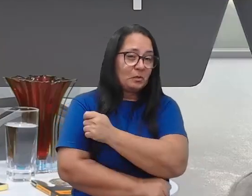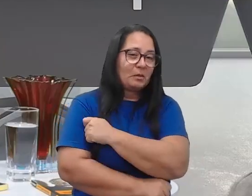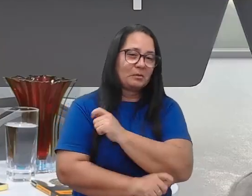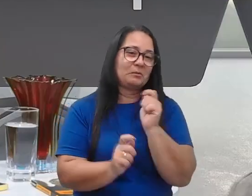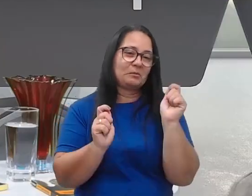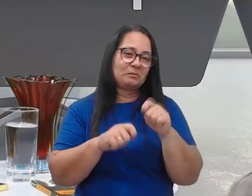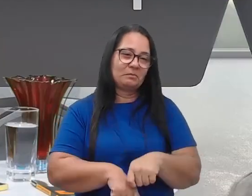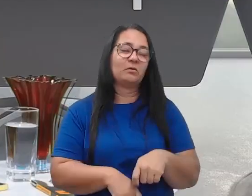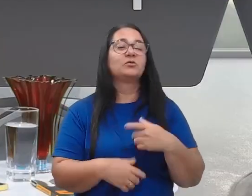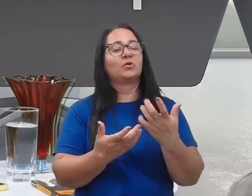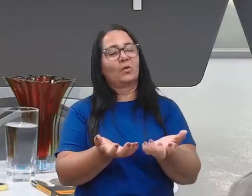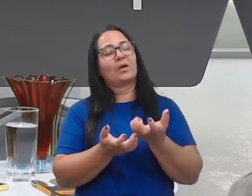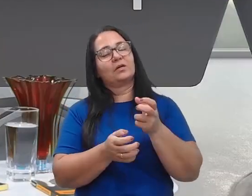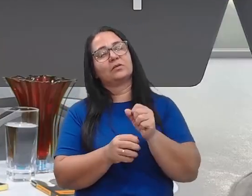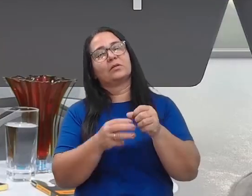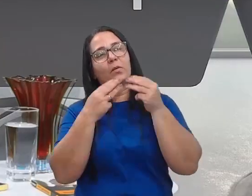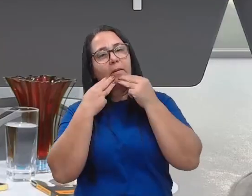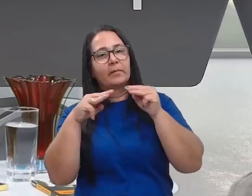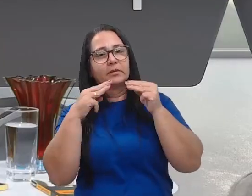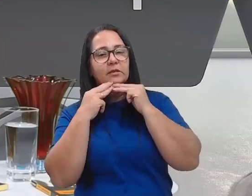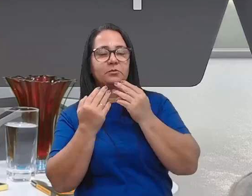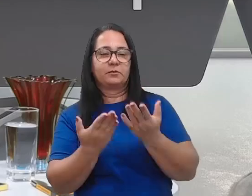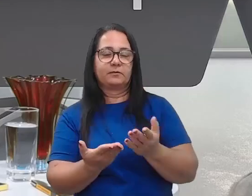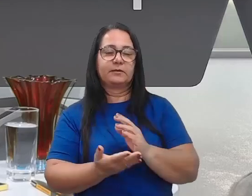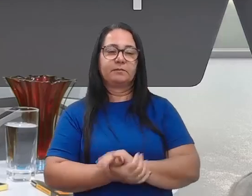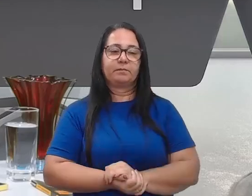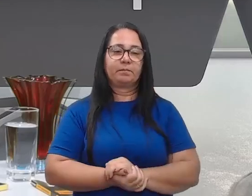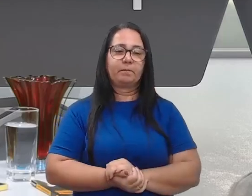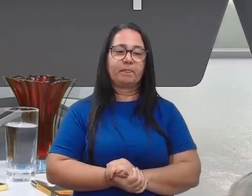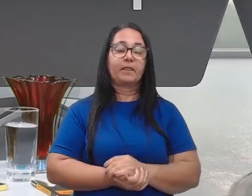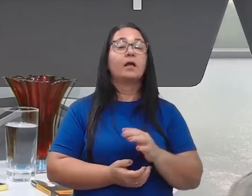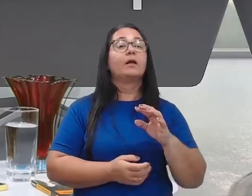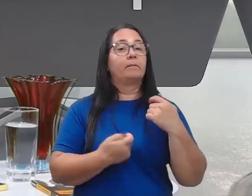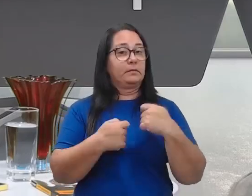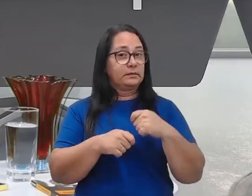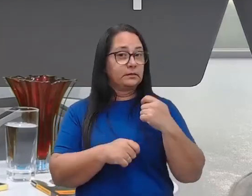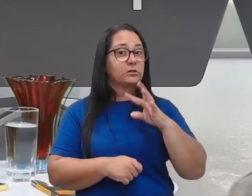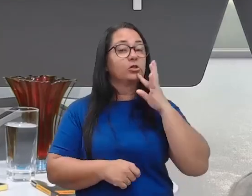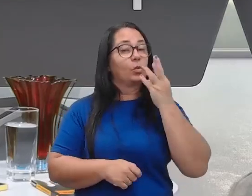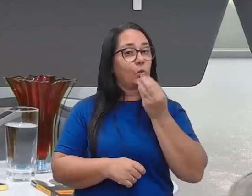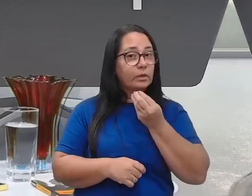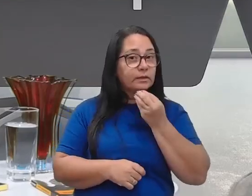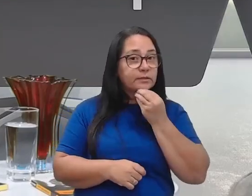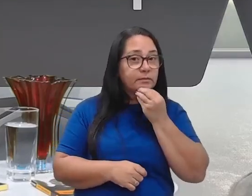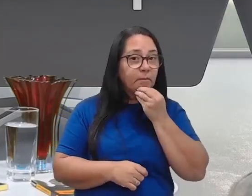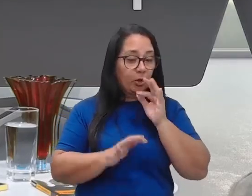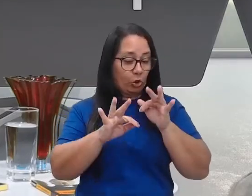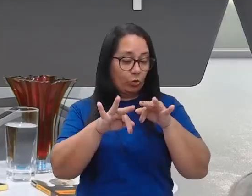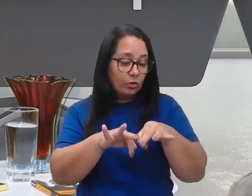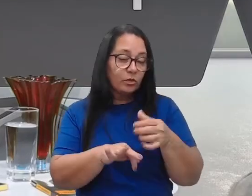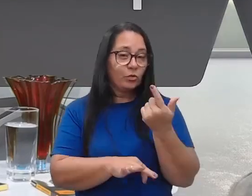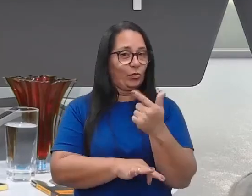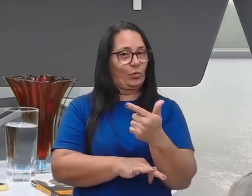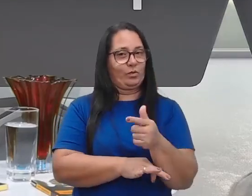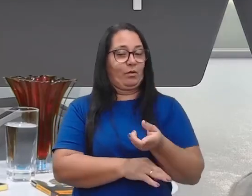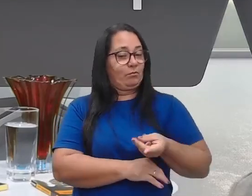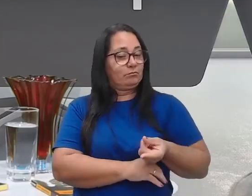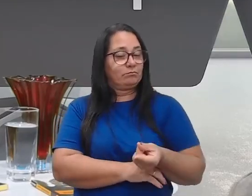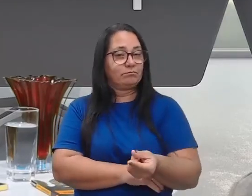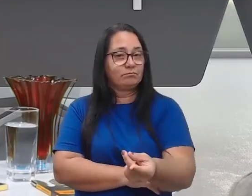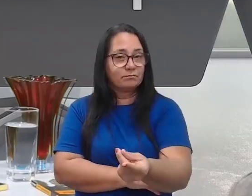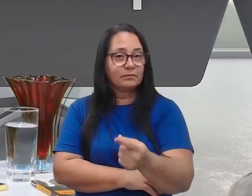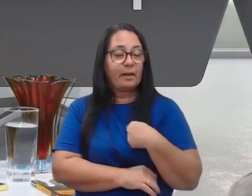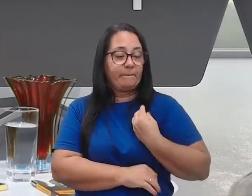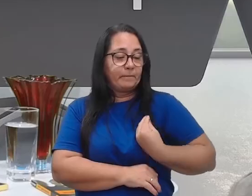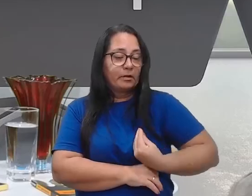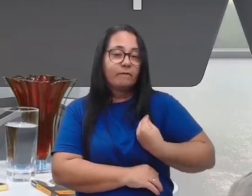uma mensagem para vocês, que é de que o conhecimento ele é infinito, isso a gente já sabe, mas ao longo da minha vida eu